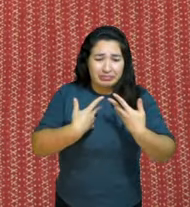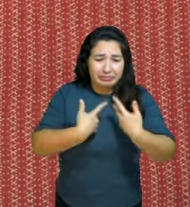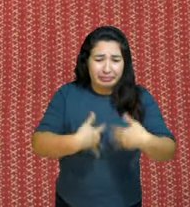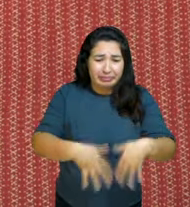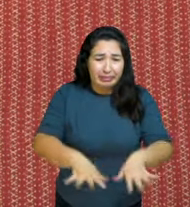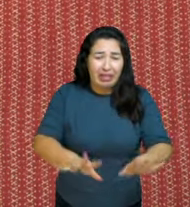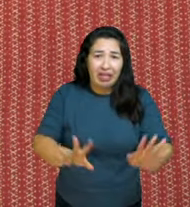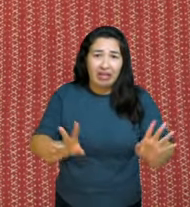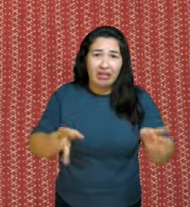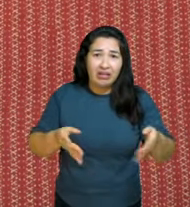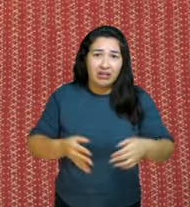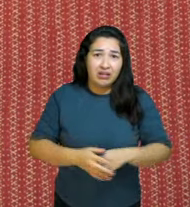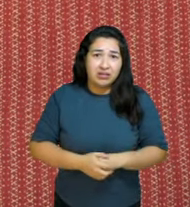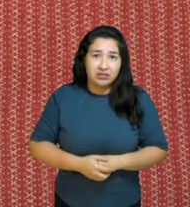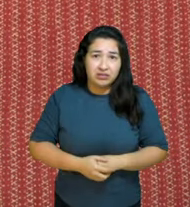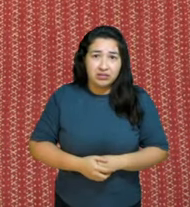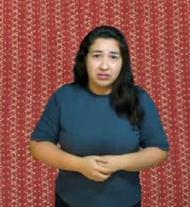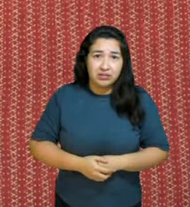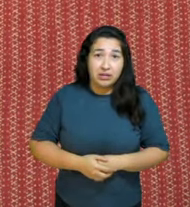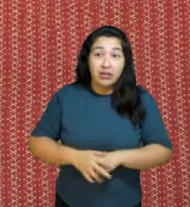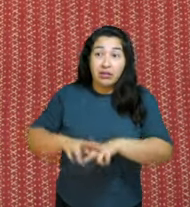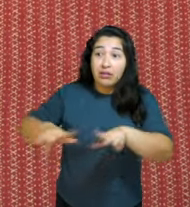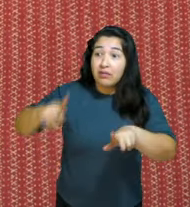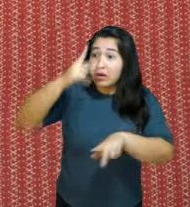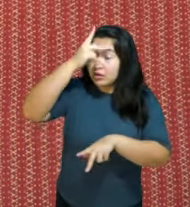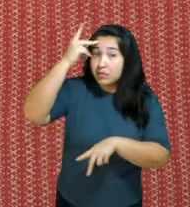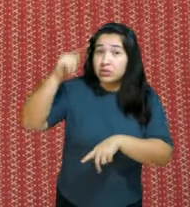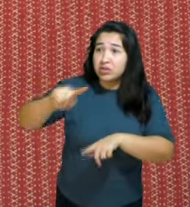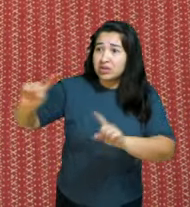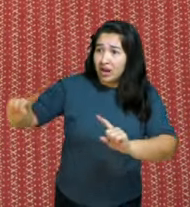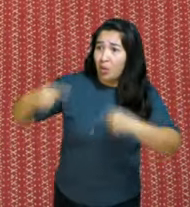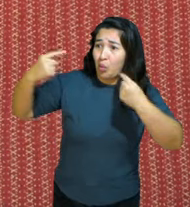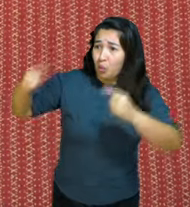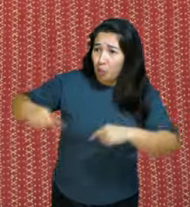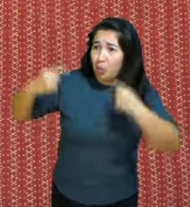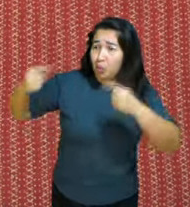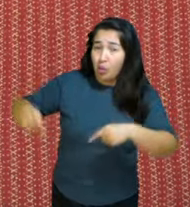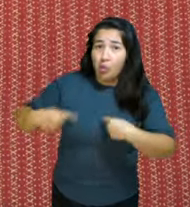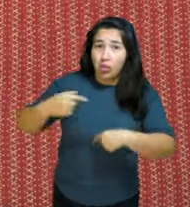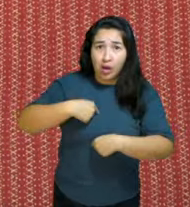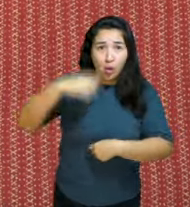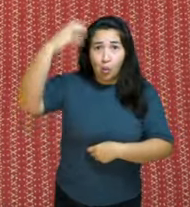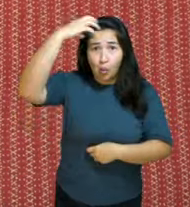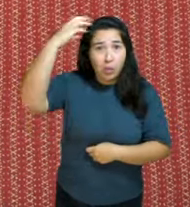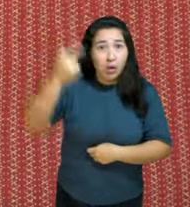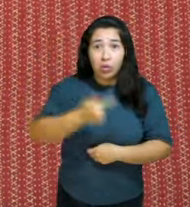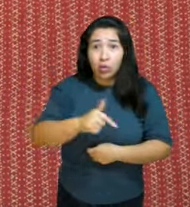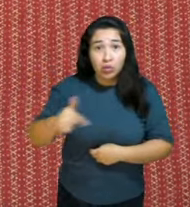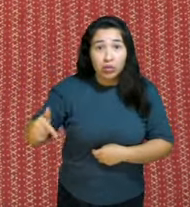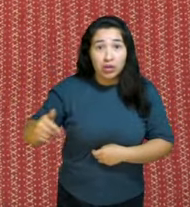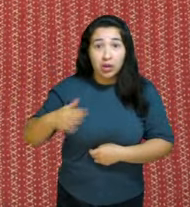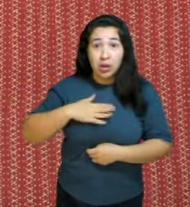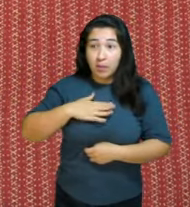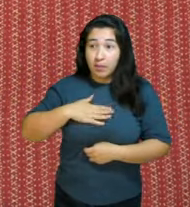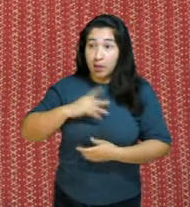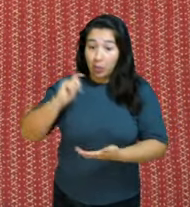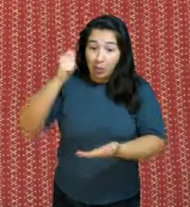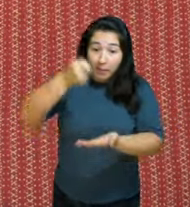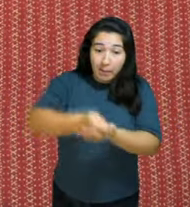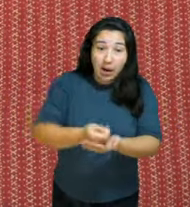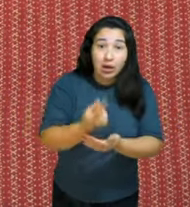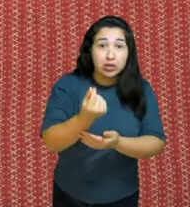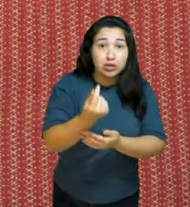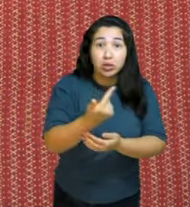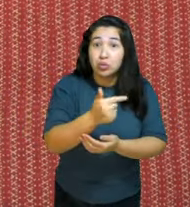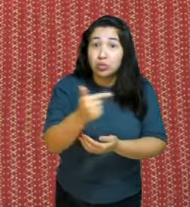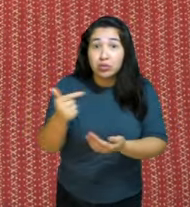gente foi mal falado por uma culpa que a gente não tem. Se eu não tenho dinheiro para bancar a minha vinda, e além do